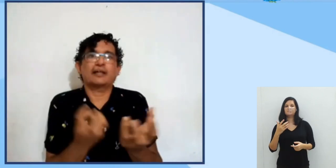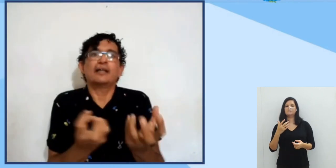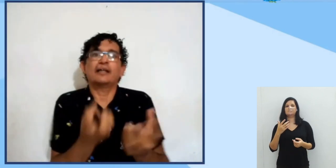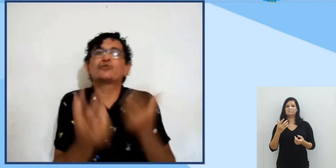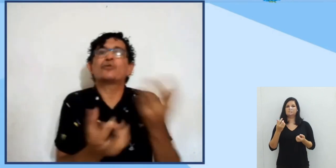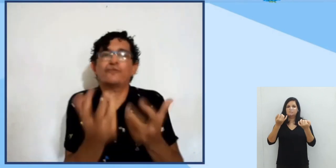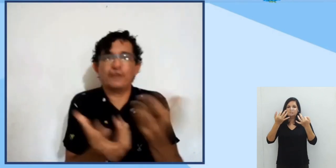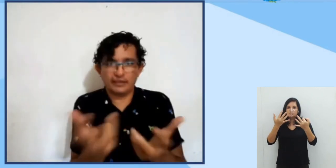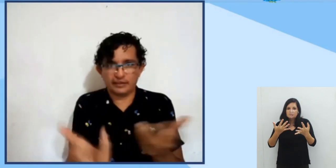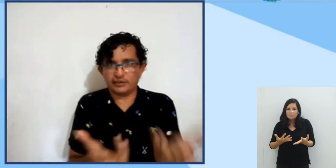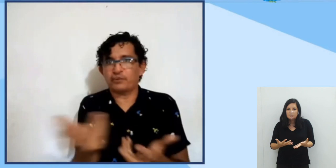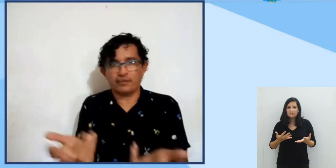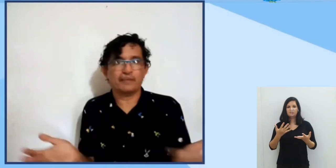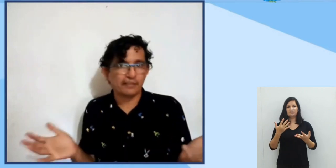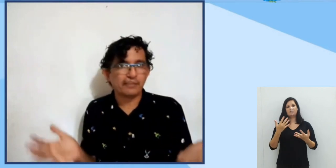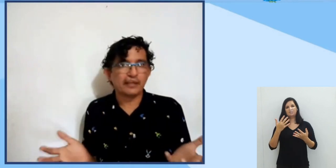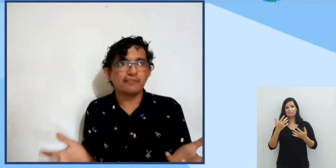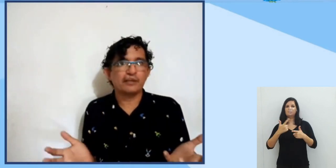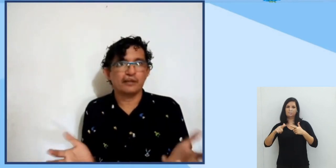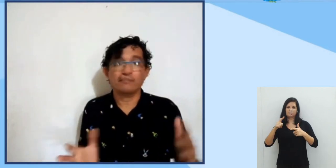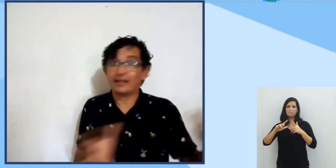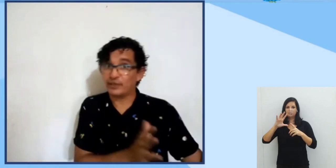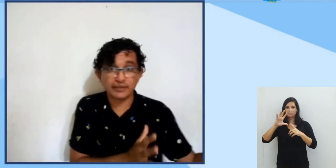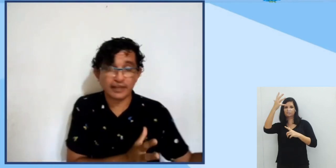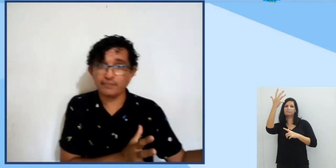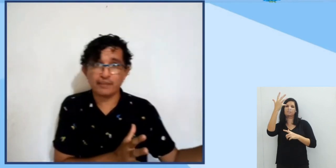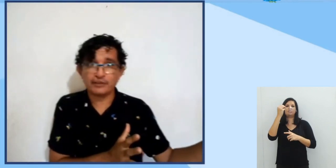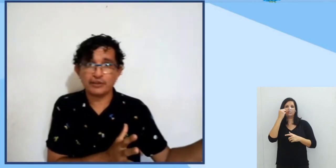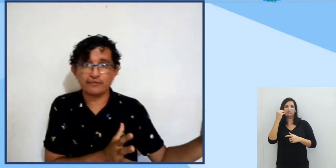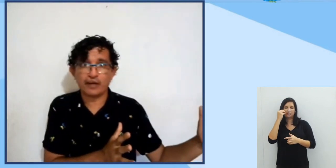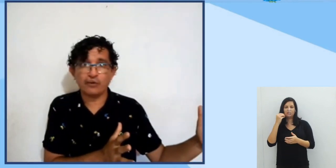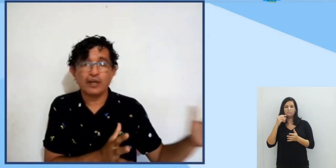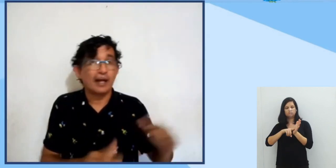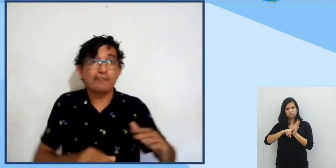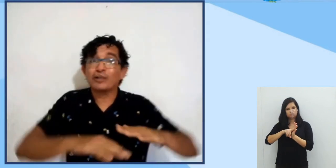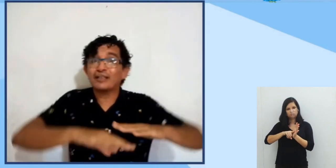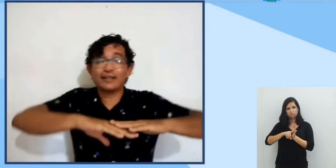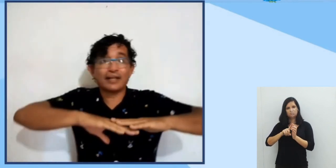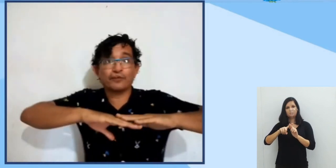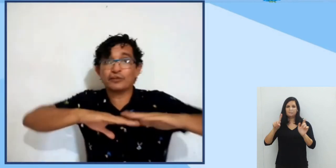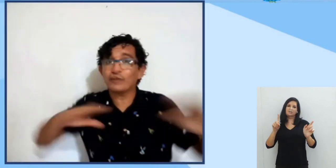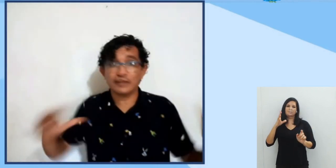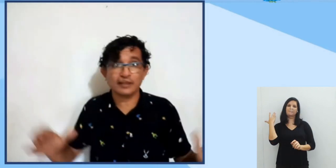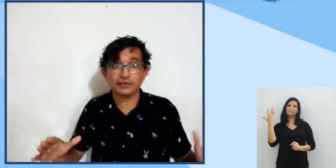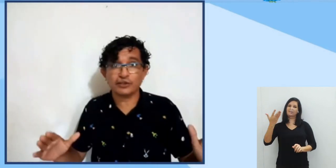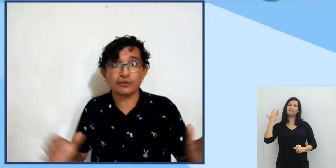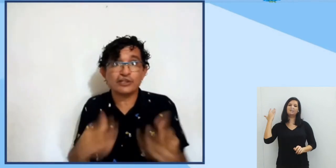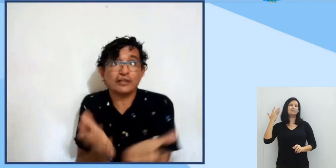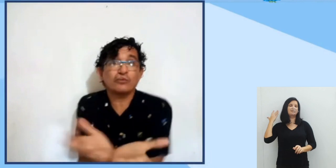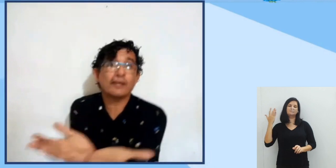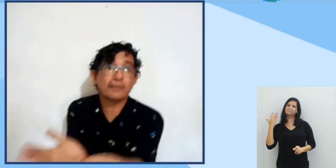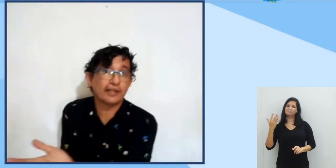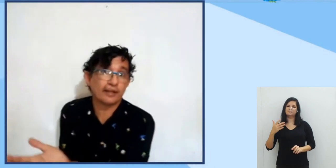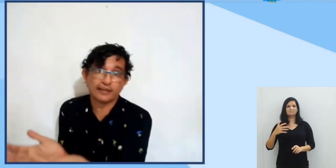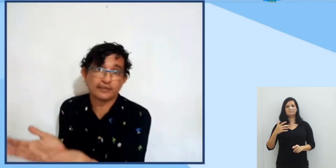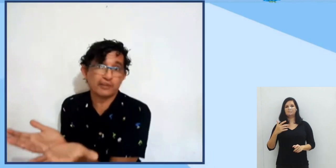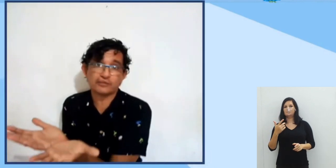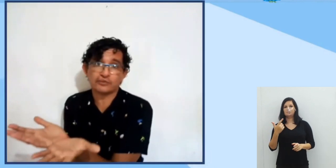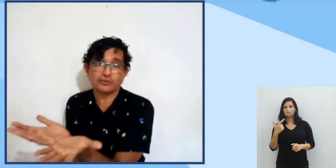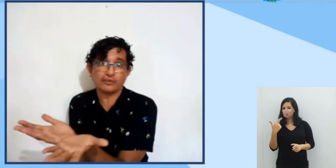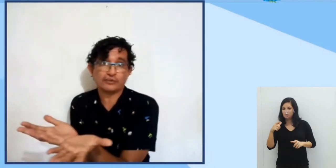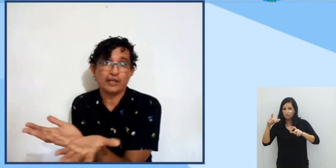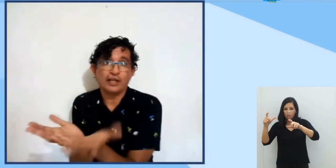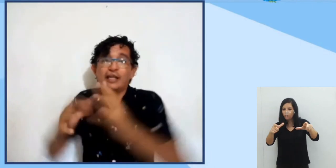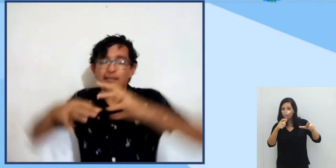ela tenta resolver esse problema da pandemia. Mas nessa época medieval, a mortandade foi tão grande que não tinha nem lugar para enterrar